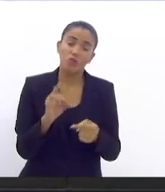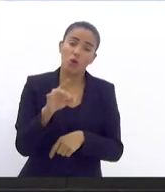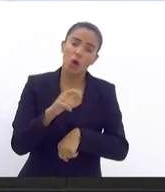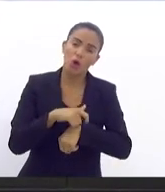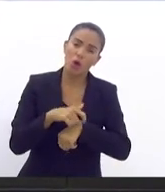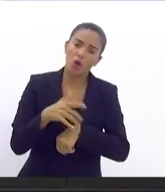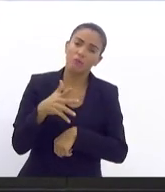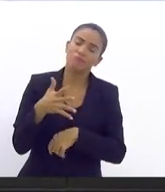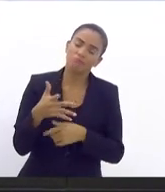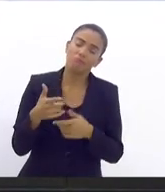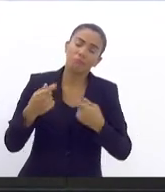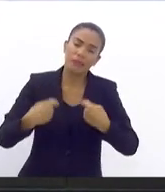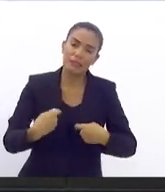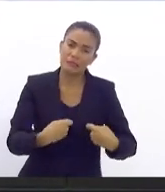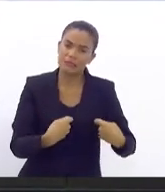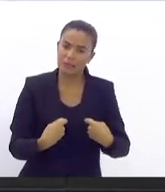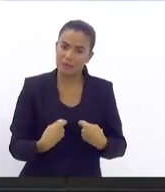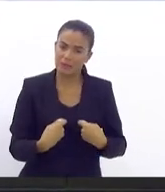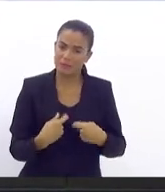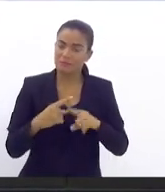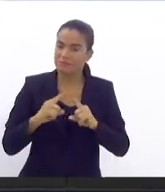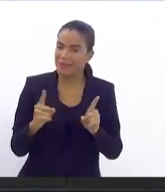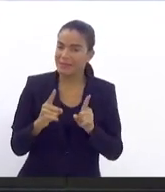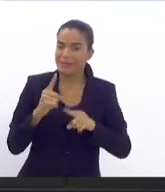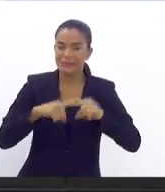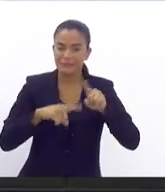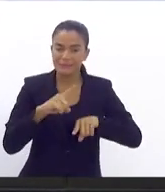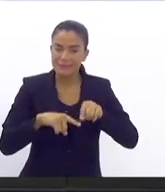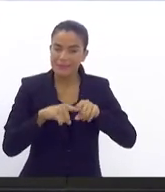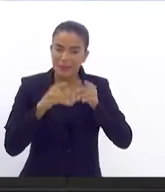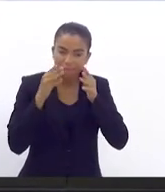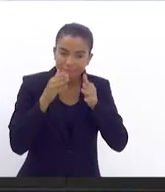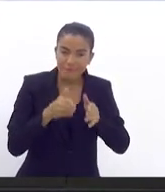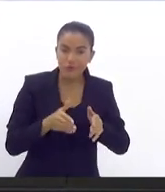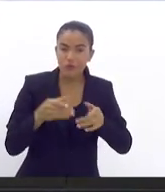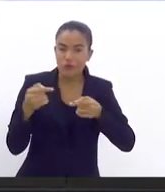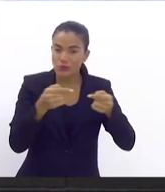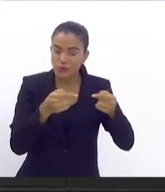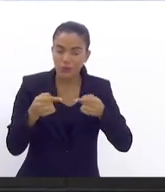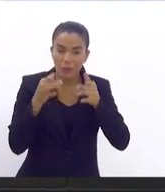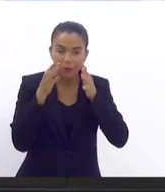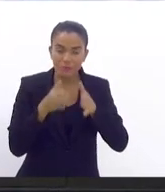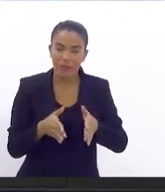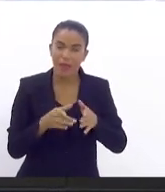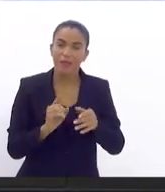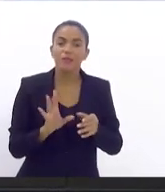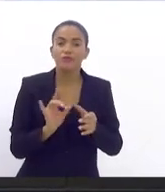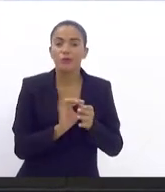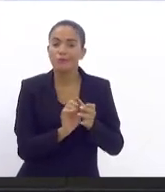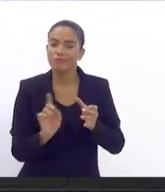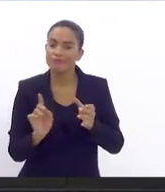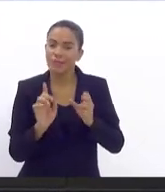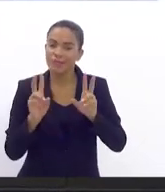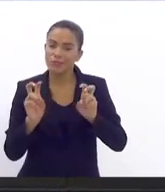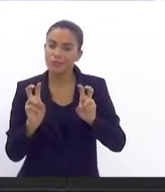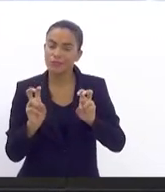necessário, lógico. Mas são matérias muito específicas. Passa a ser exceção e não a regra. Passa a ser exceção e não a regra,